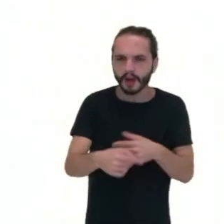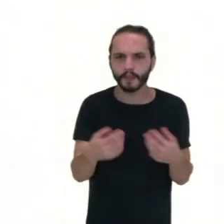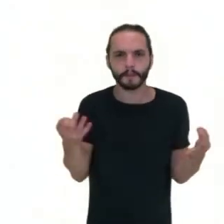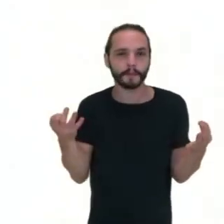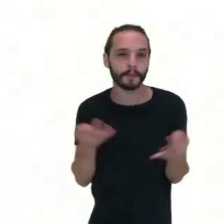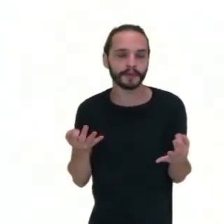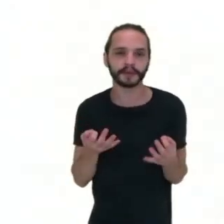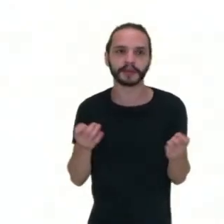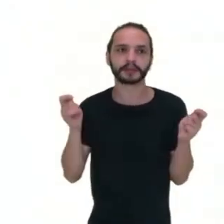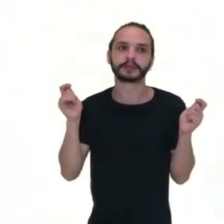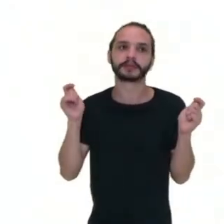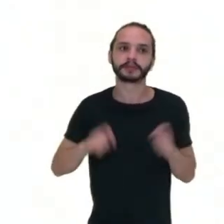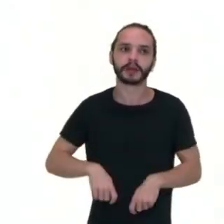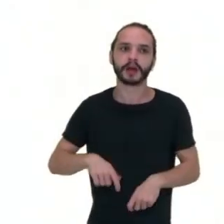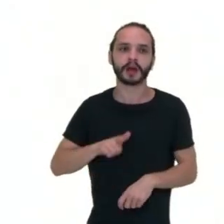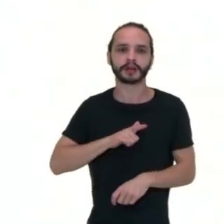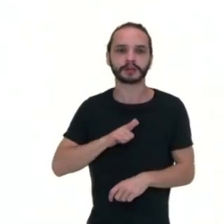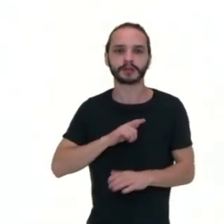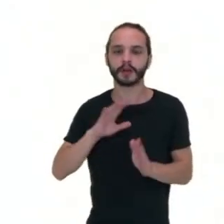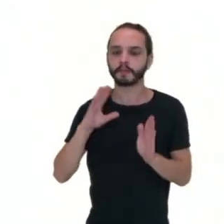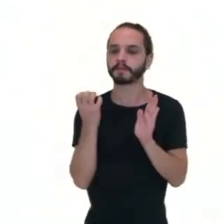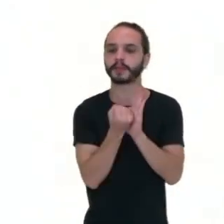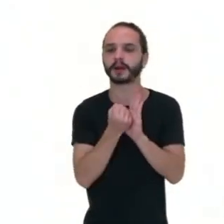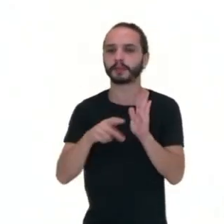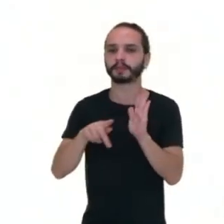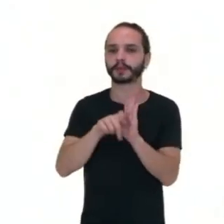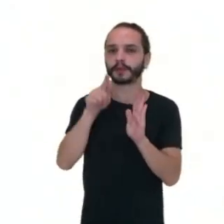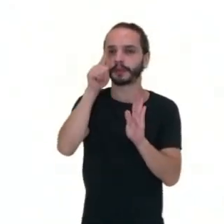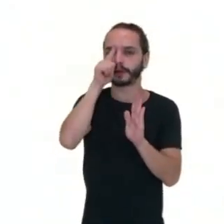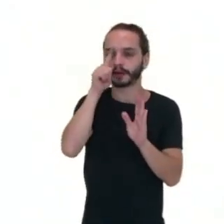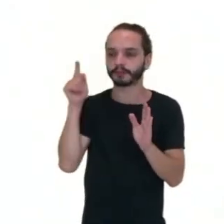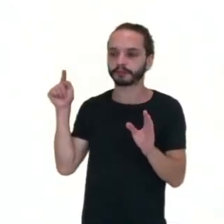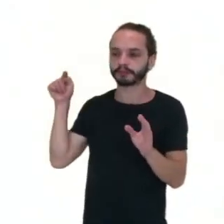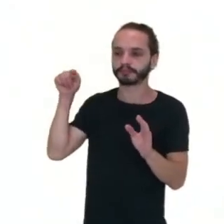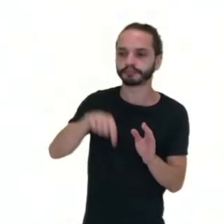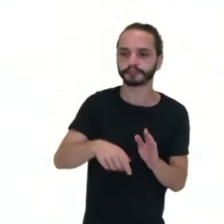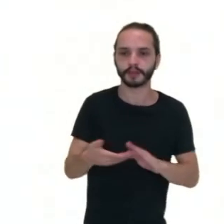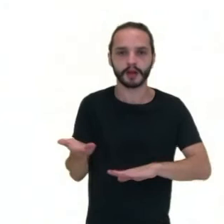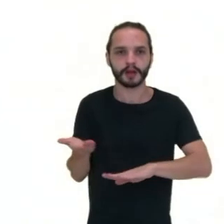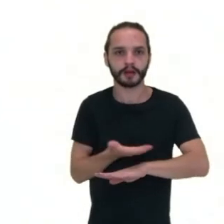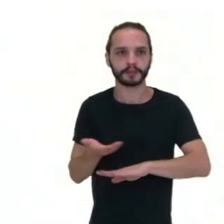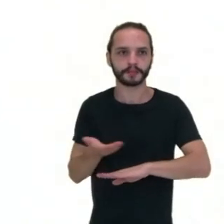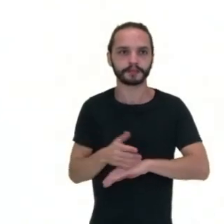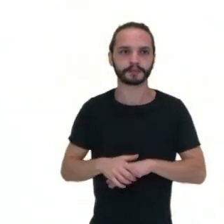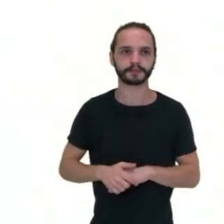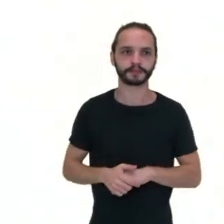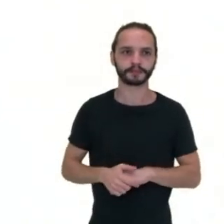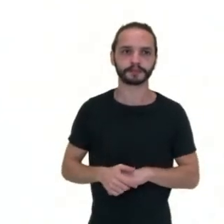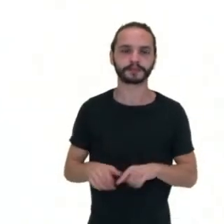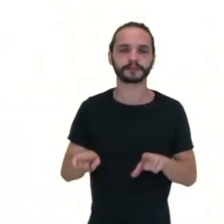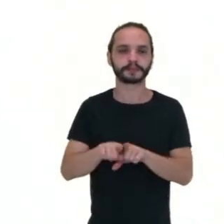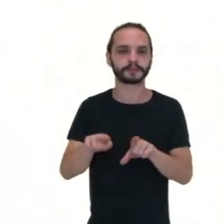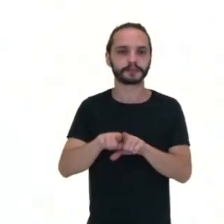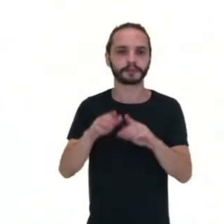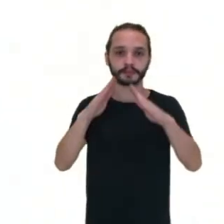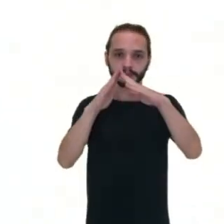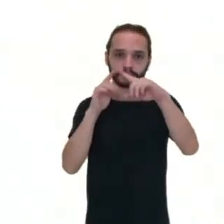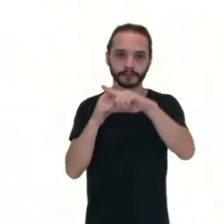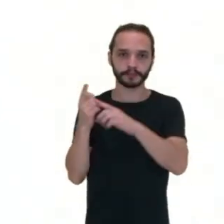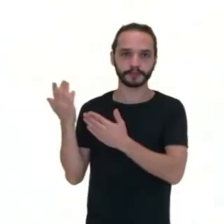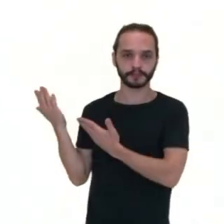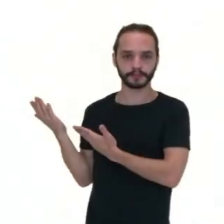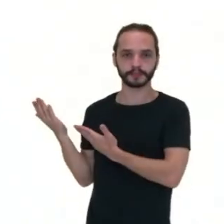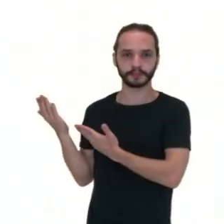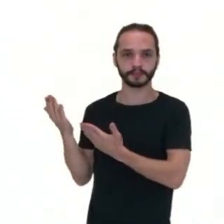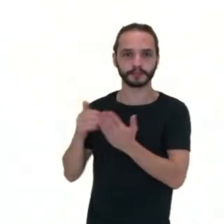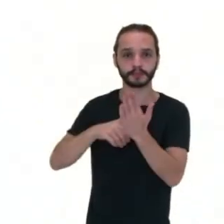ele coloca bem aqueles ideais lá da Grécia Antiga e ele traz para os tempos modernos dentro do Renascimento. E nós temos a Capela Sistina, obra feita em